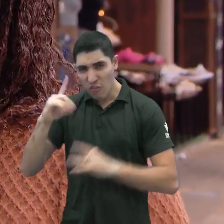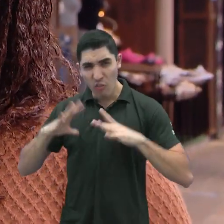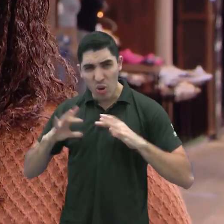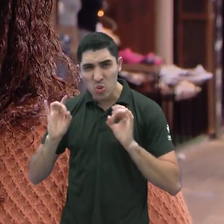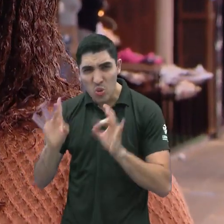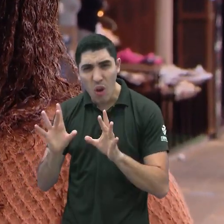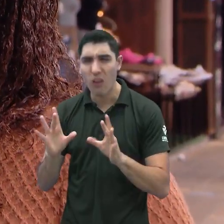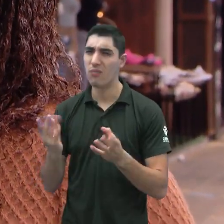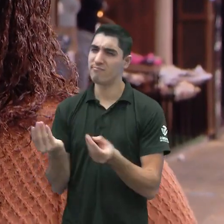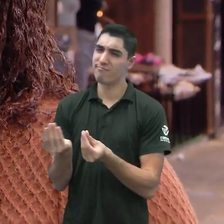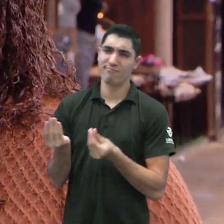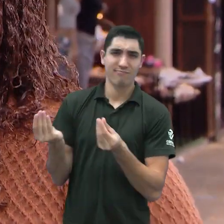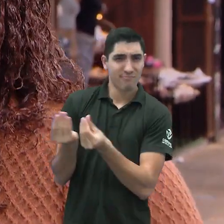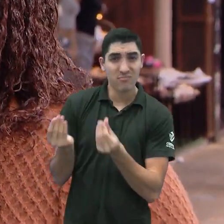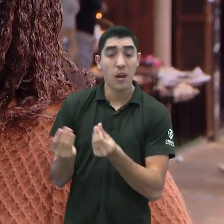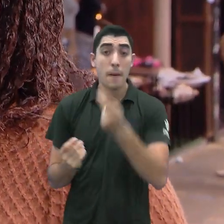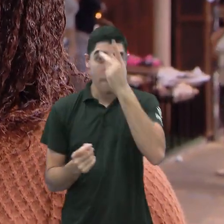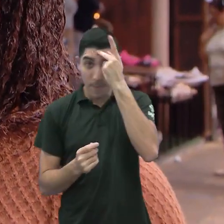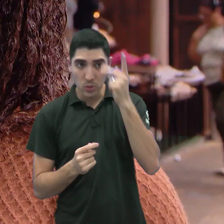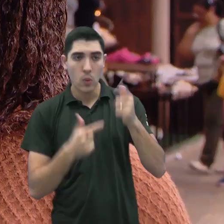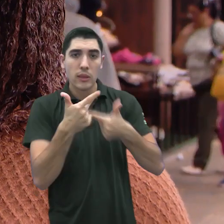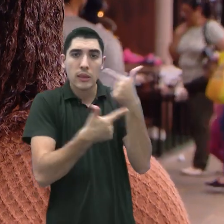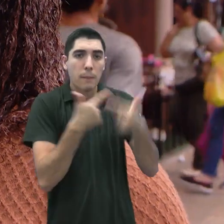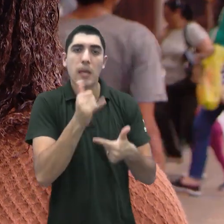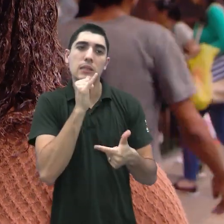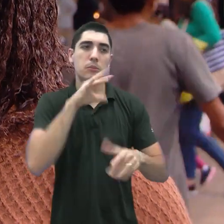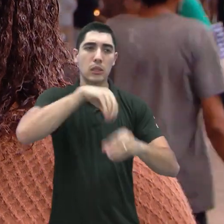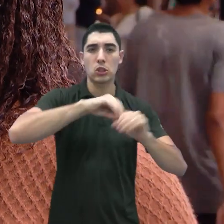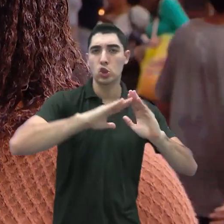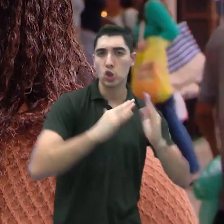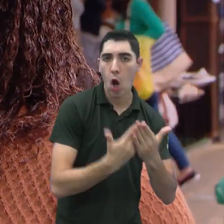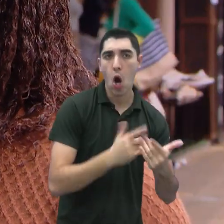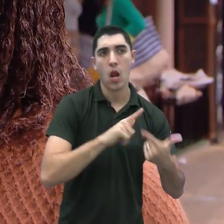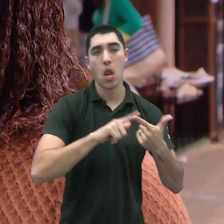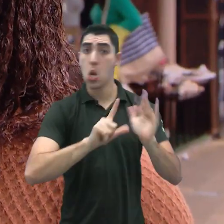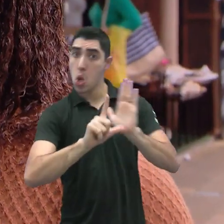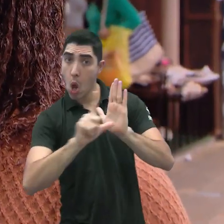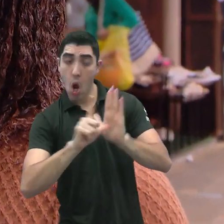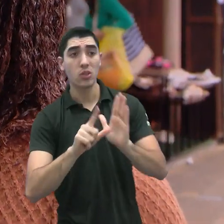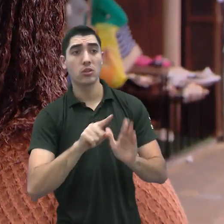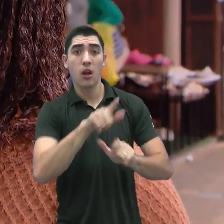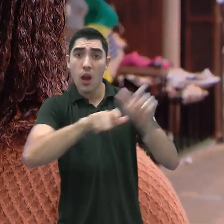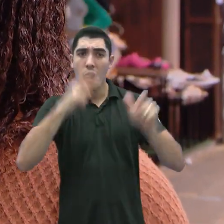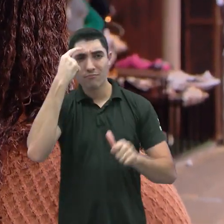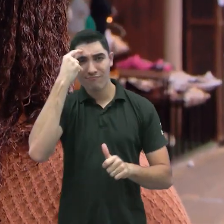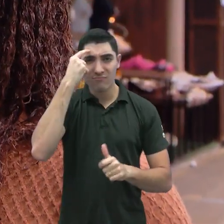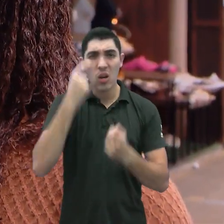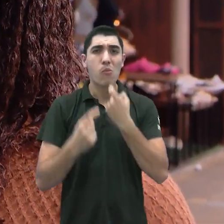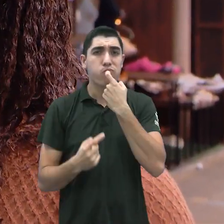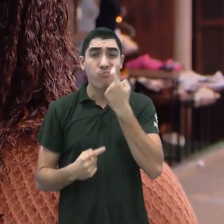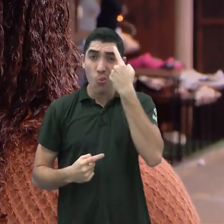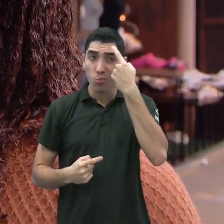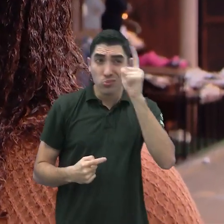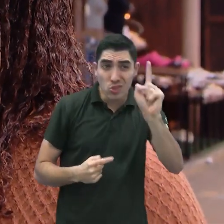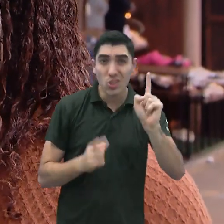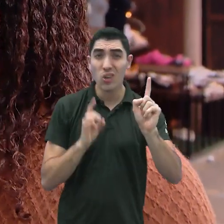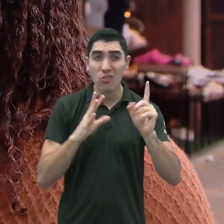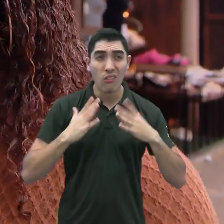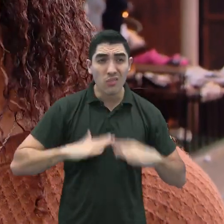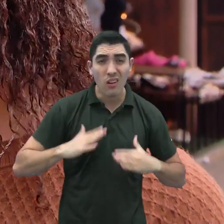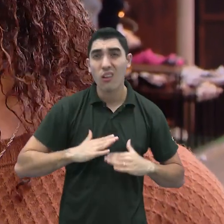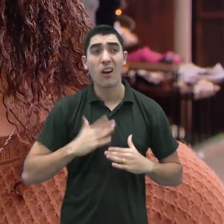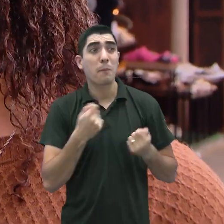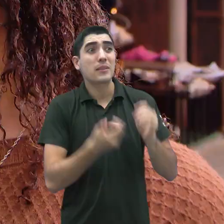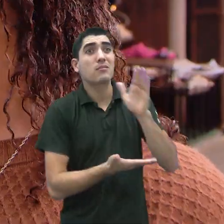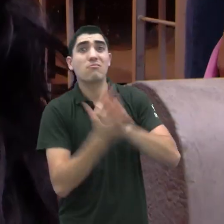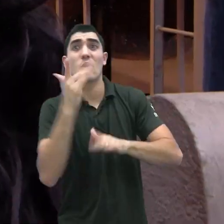dia não é o suficiente para as pessoas descansarem e quem trabalha com escola ou comércio tem que fazer alguma coisa nesse único dia que tem para descanso e